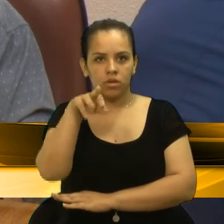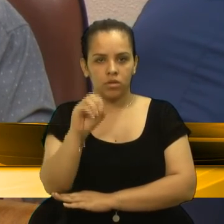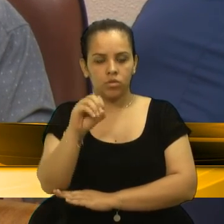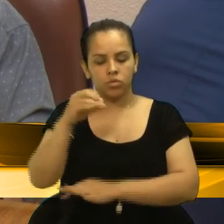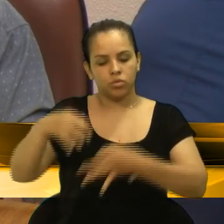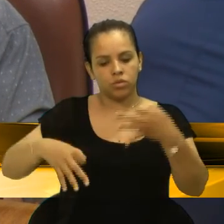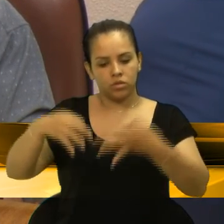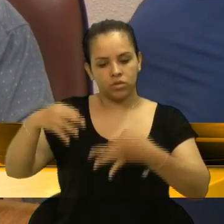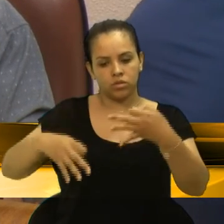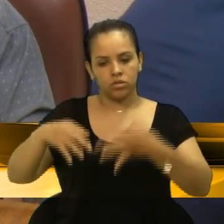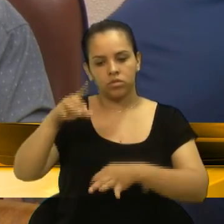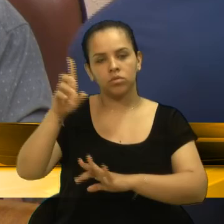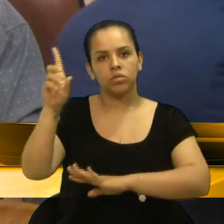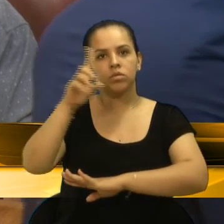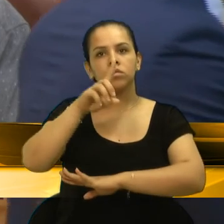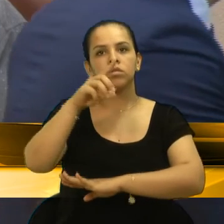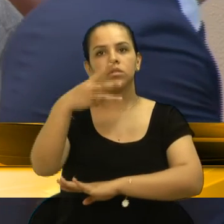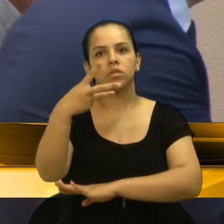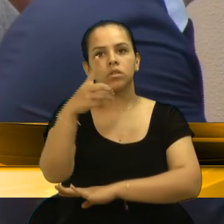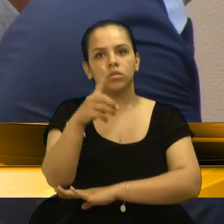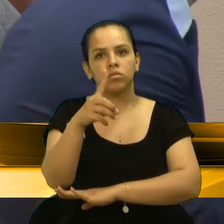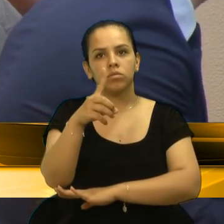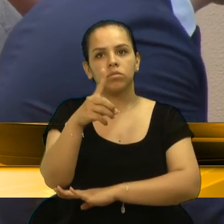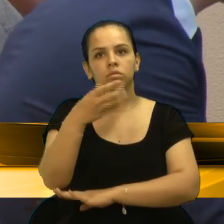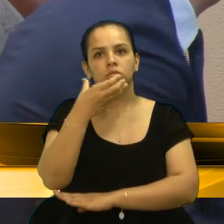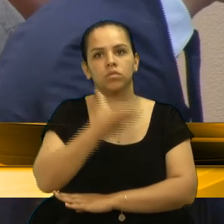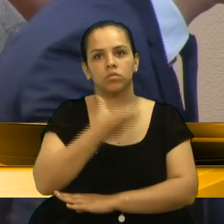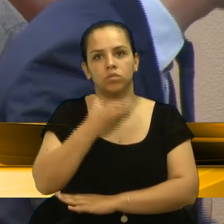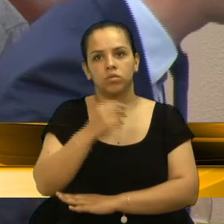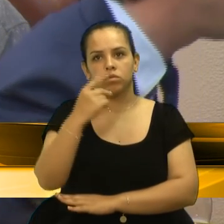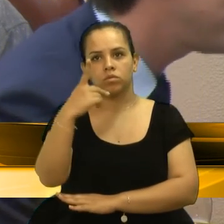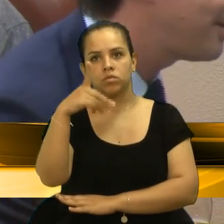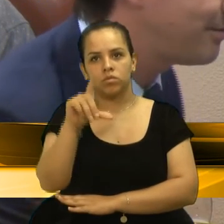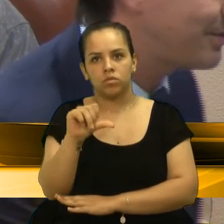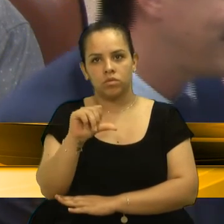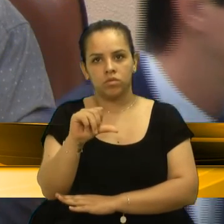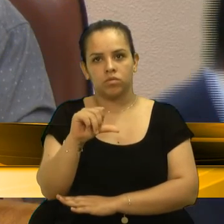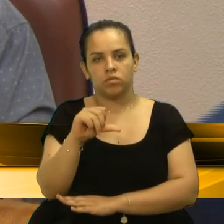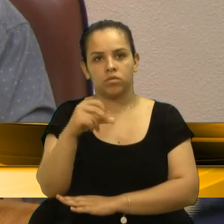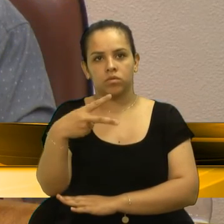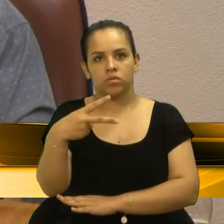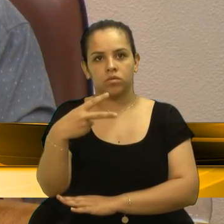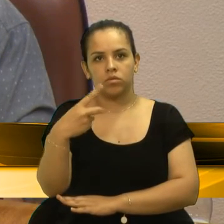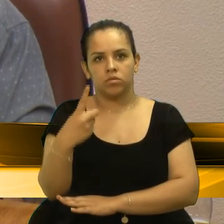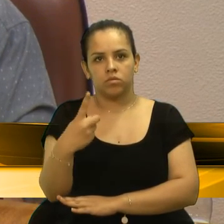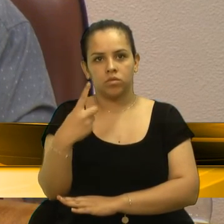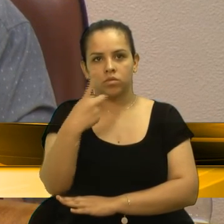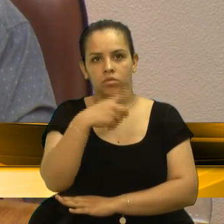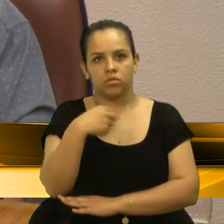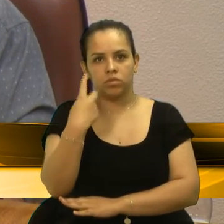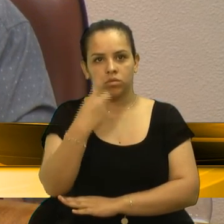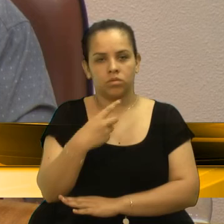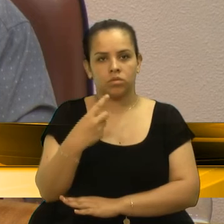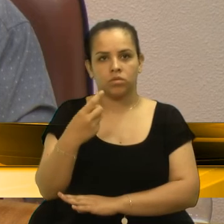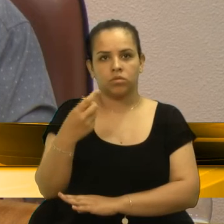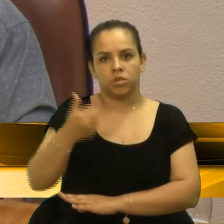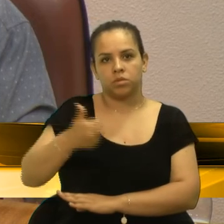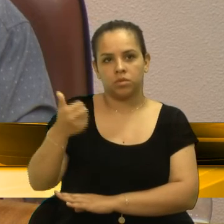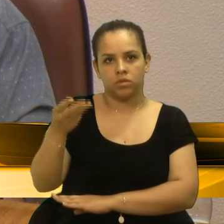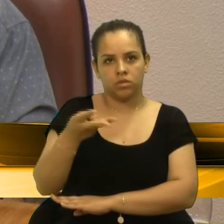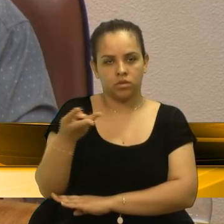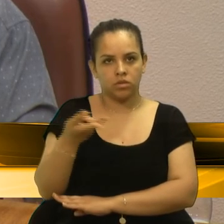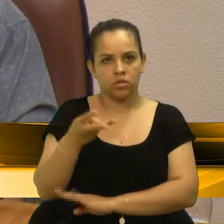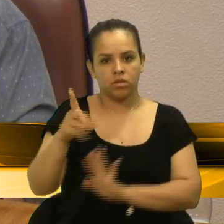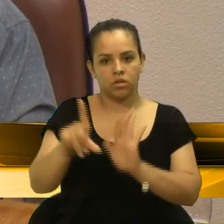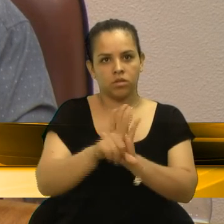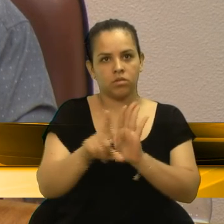direito, em 31/10/2019, às 10 horas 20 minutos e 47 segundos, conforme artigo 1º, 3º, letra B